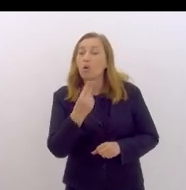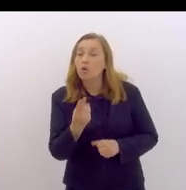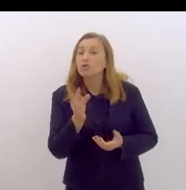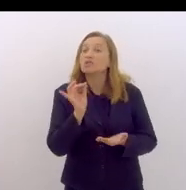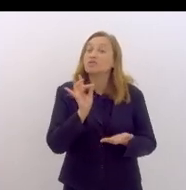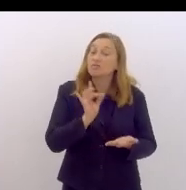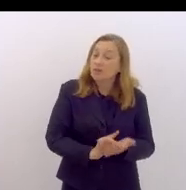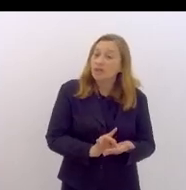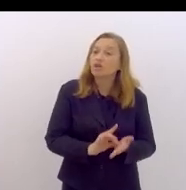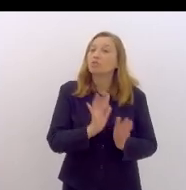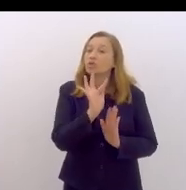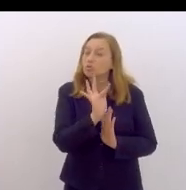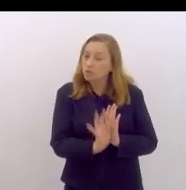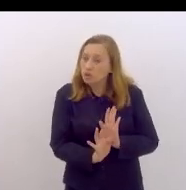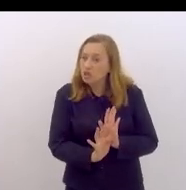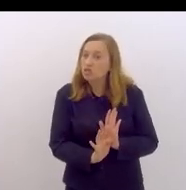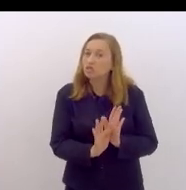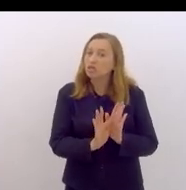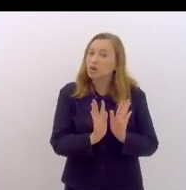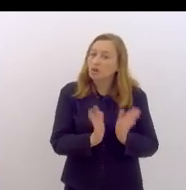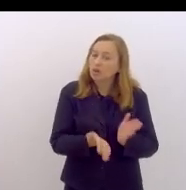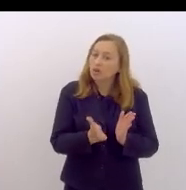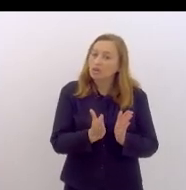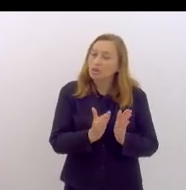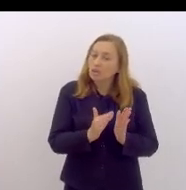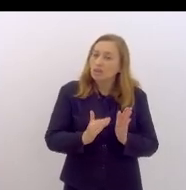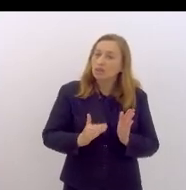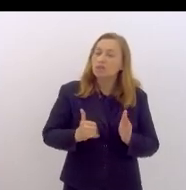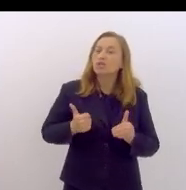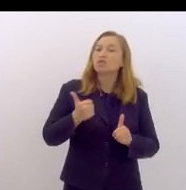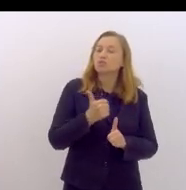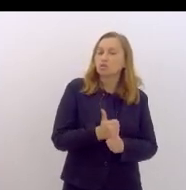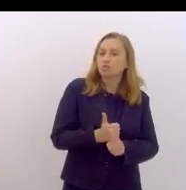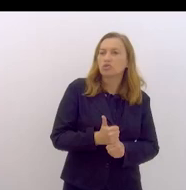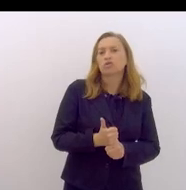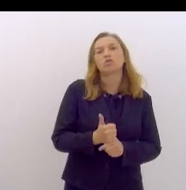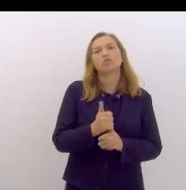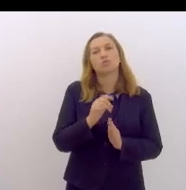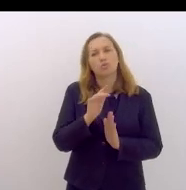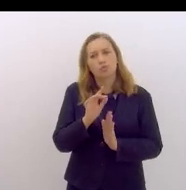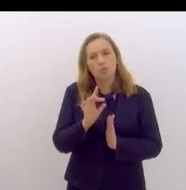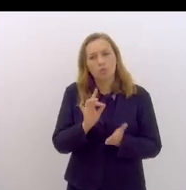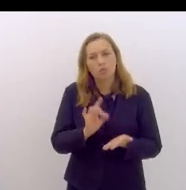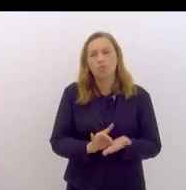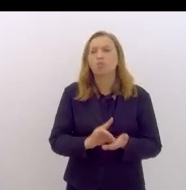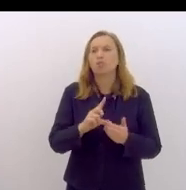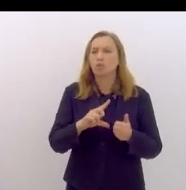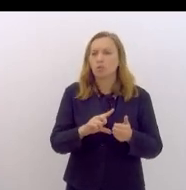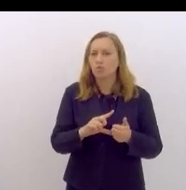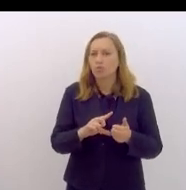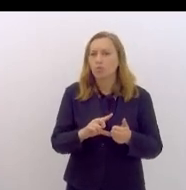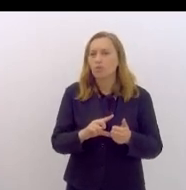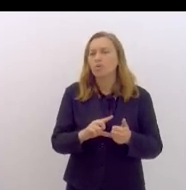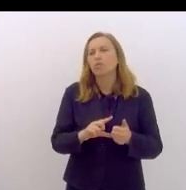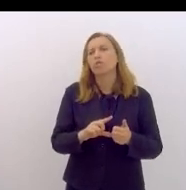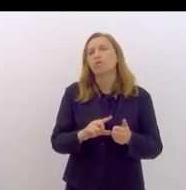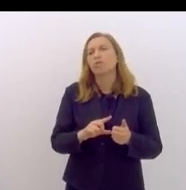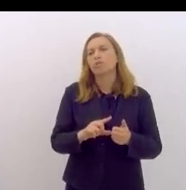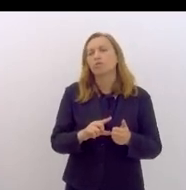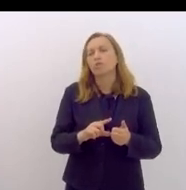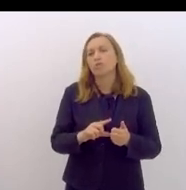no texto agora está suprimido o artigo 11 original. É inclusive objeto de emenda original do deputado Luiz Paulo.